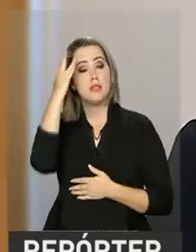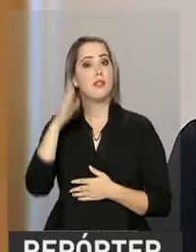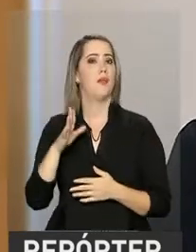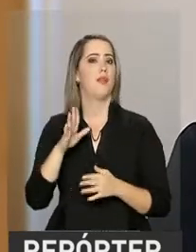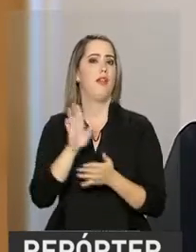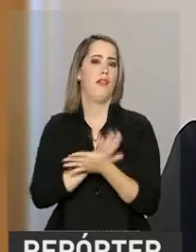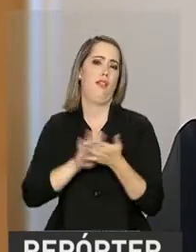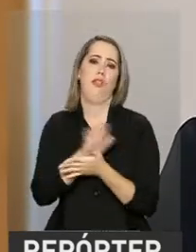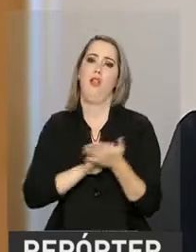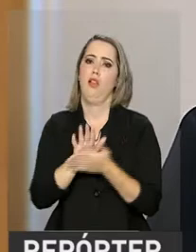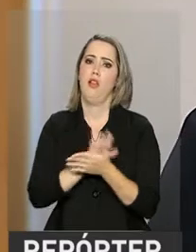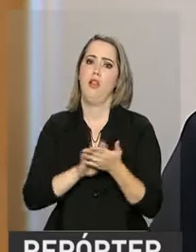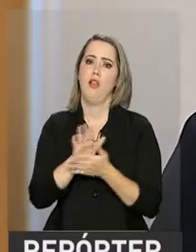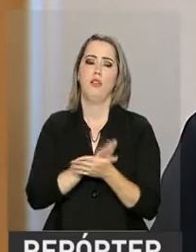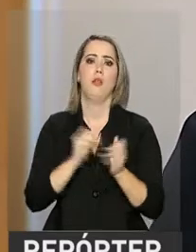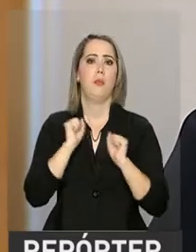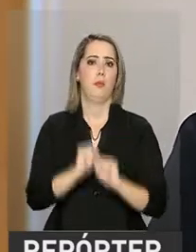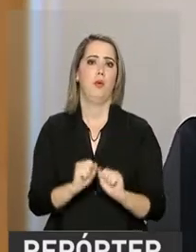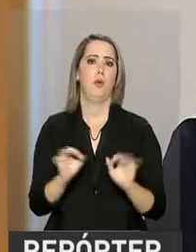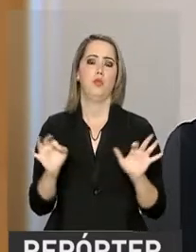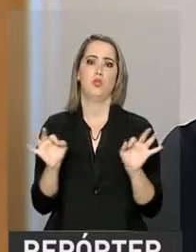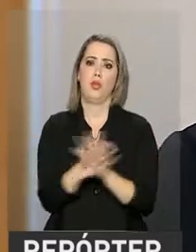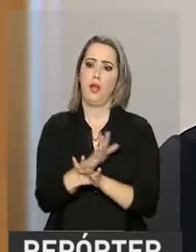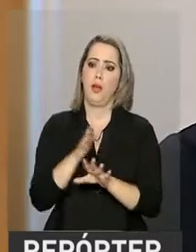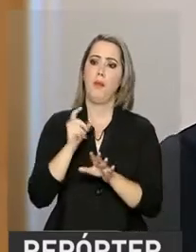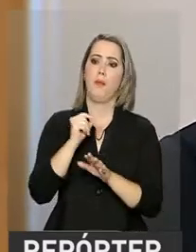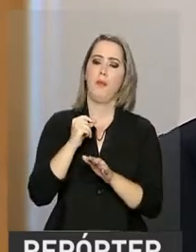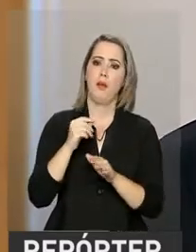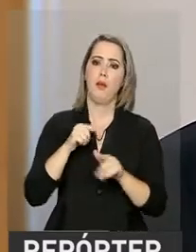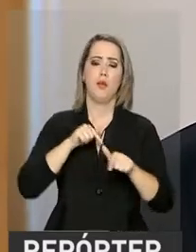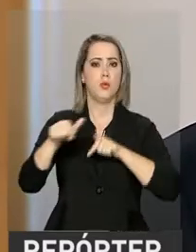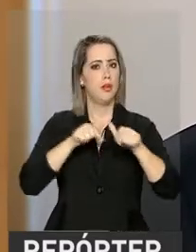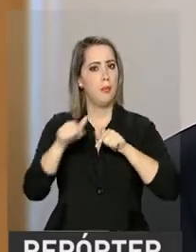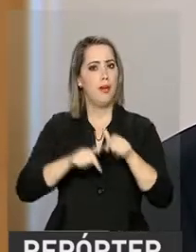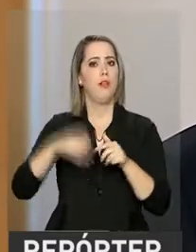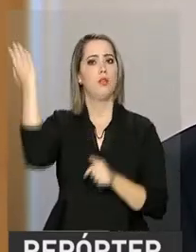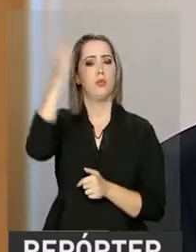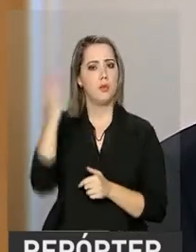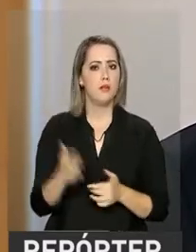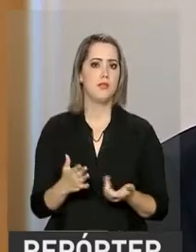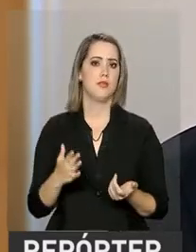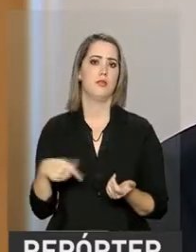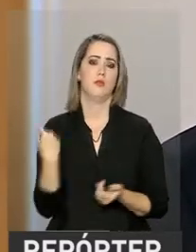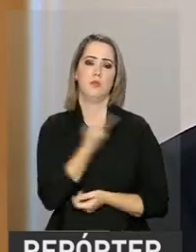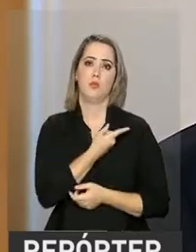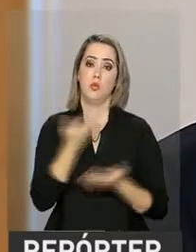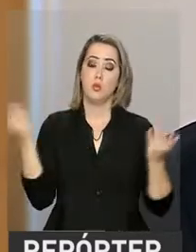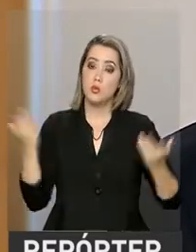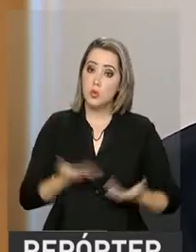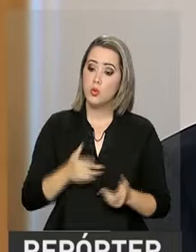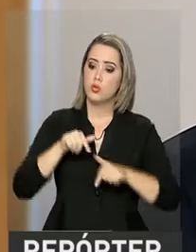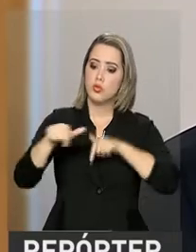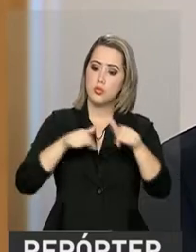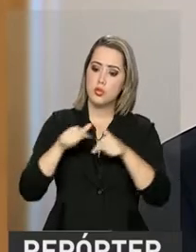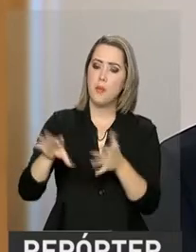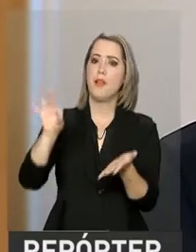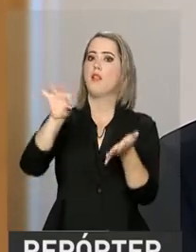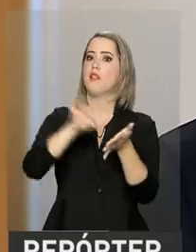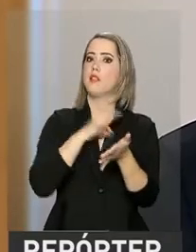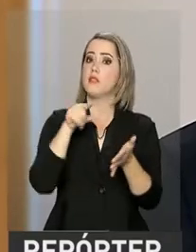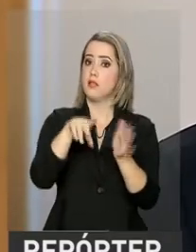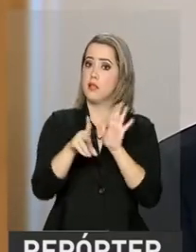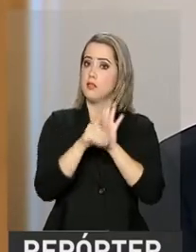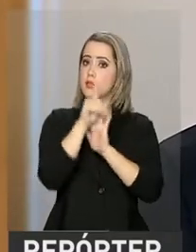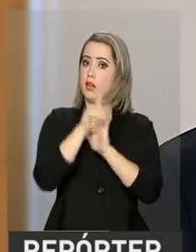vai impedir que o brasil continue a trabalhar é por isso que nós estamos aqui hoje trabalhando e assinando esse decreto